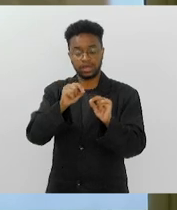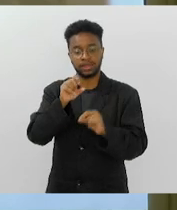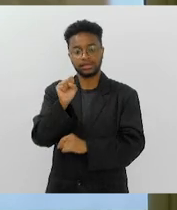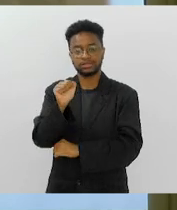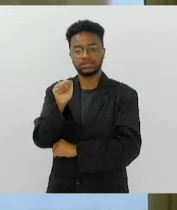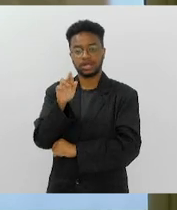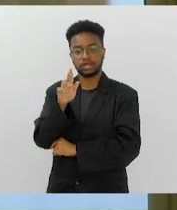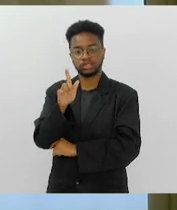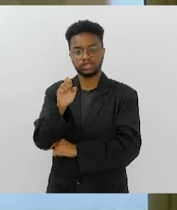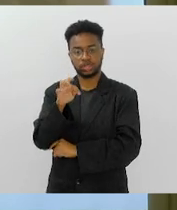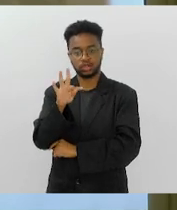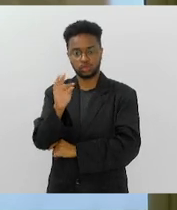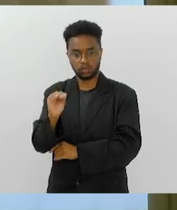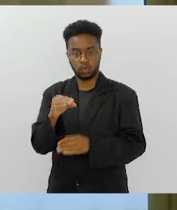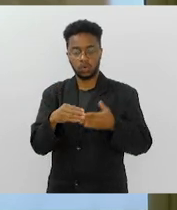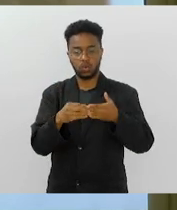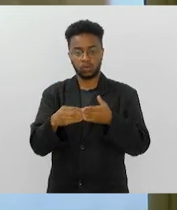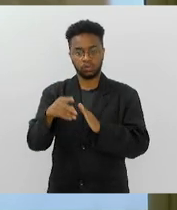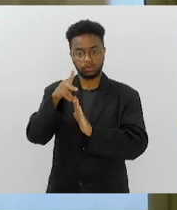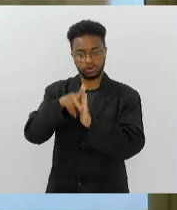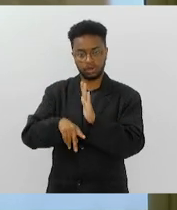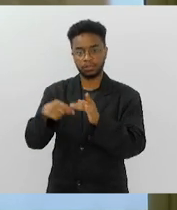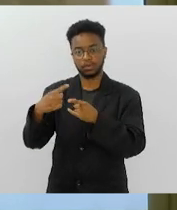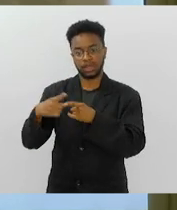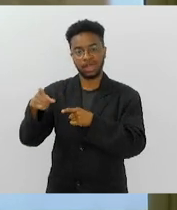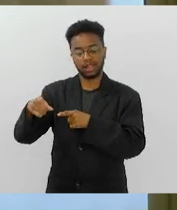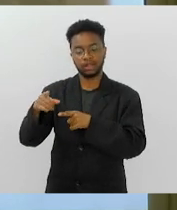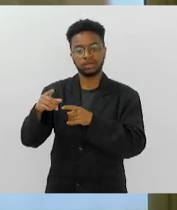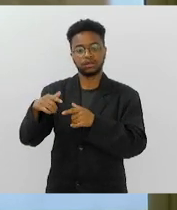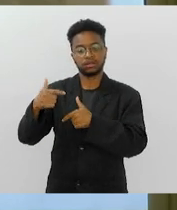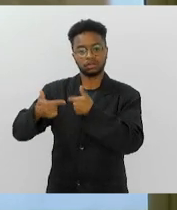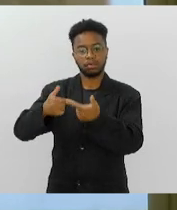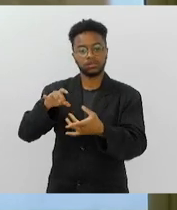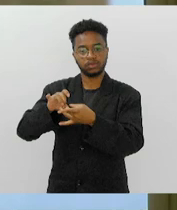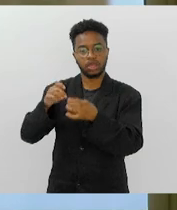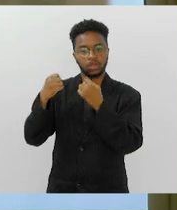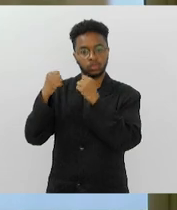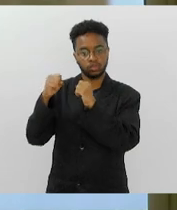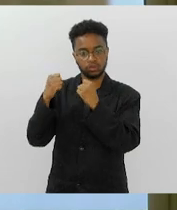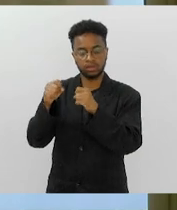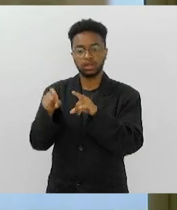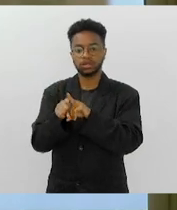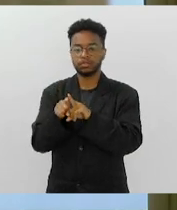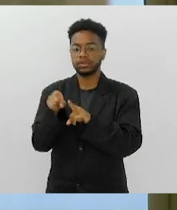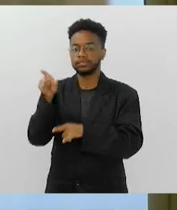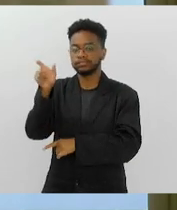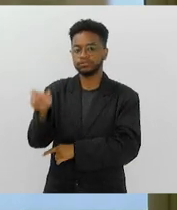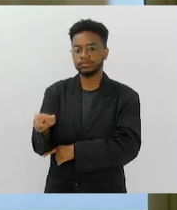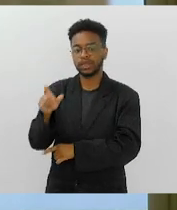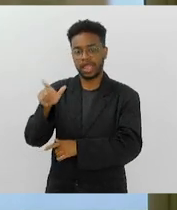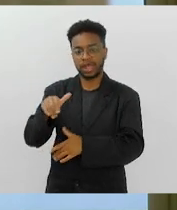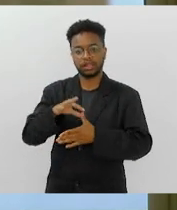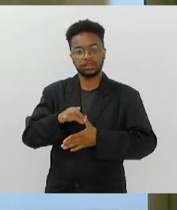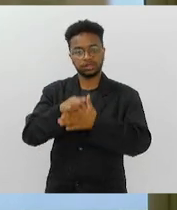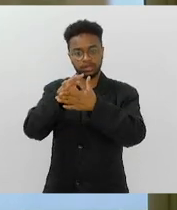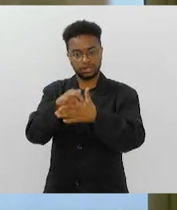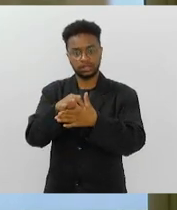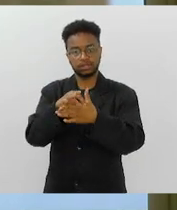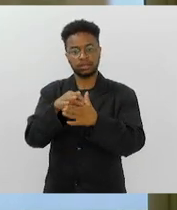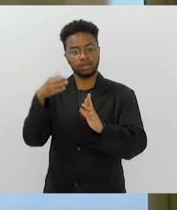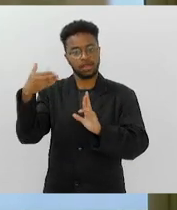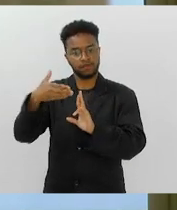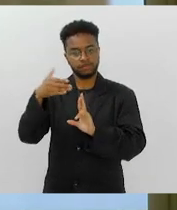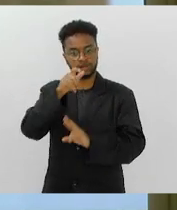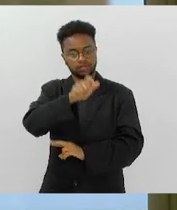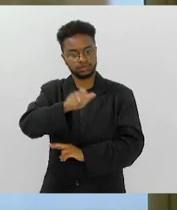desse projeto. Ela é uma educadora física, sargento Álida. A Álida virou uma verdadeira líder para essas mulheres.